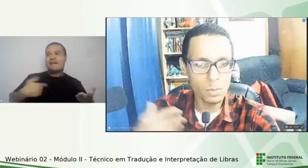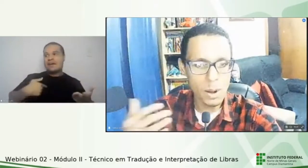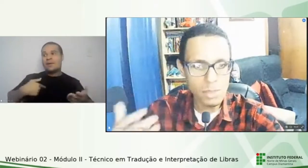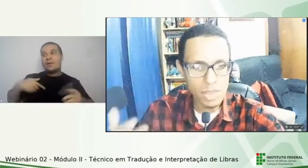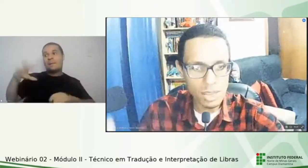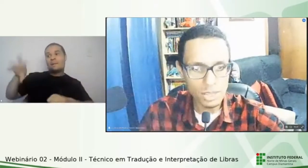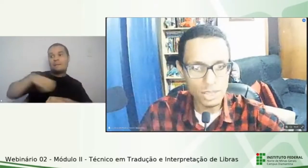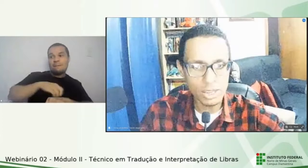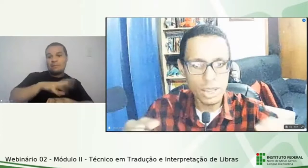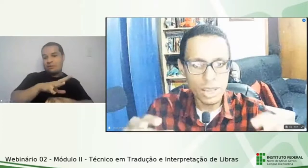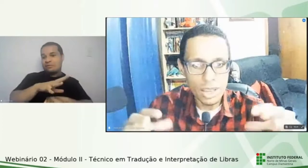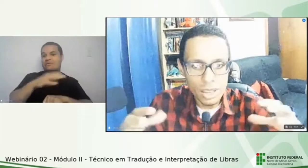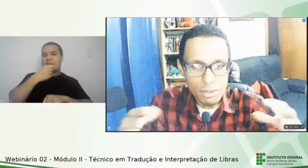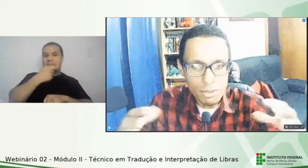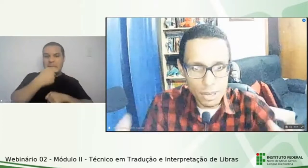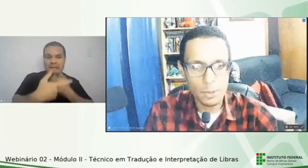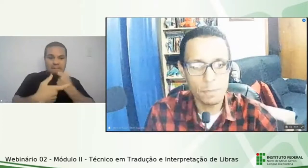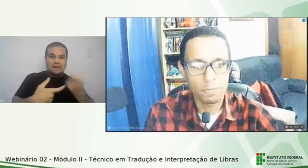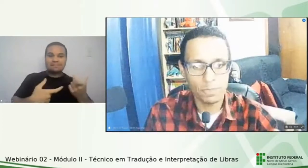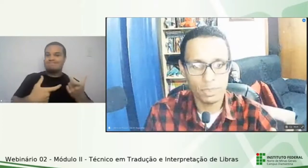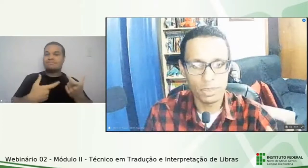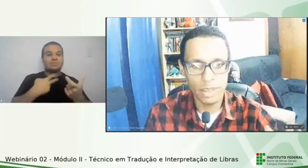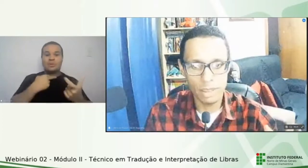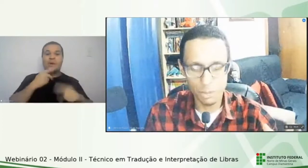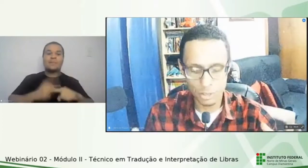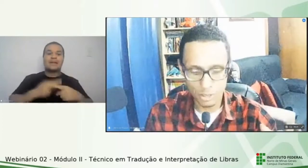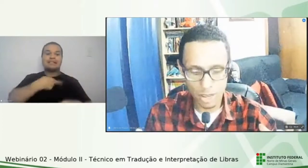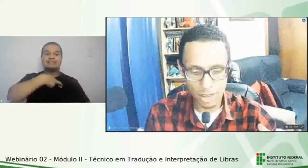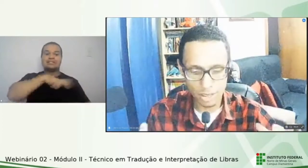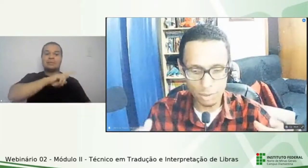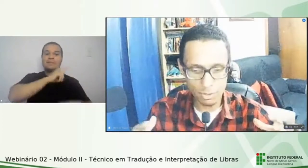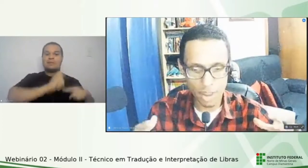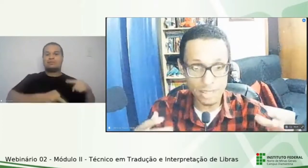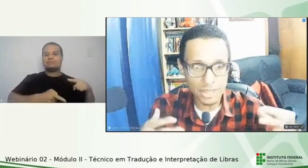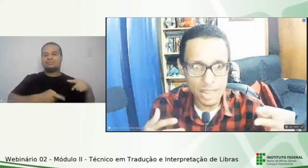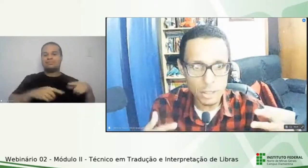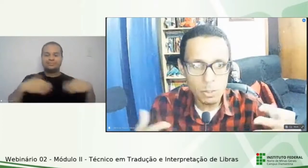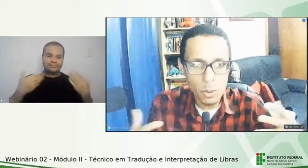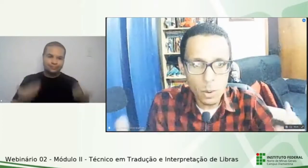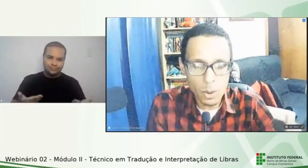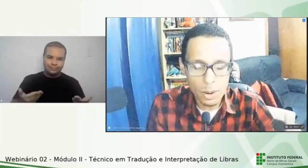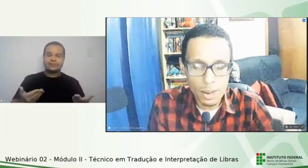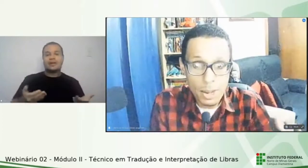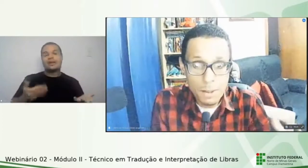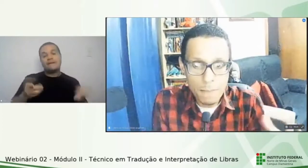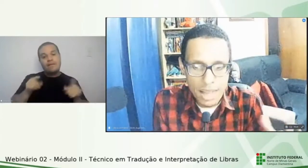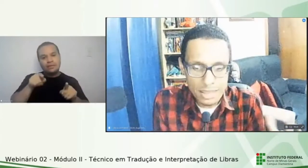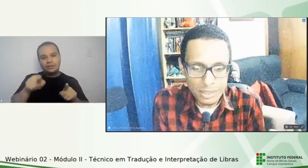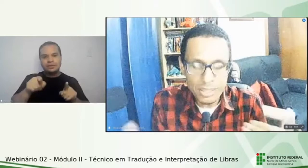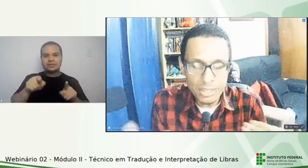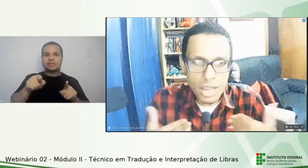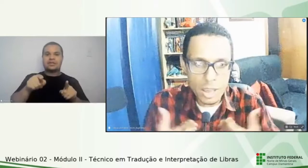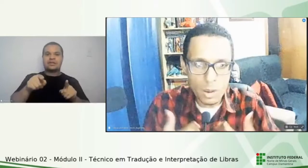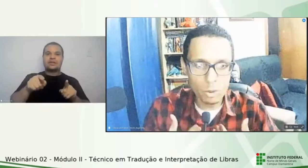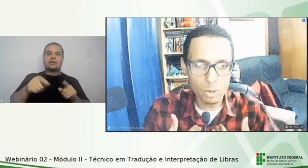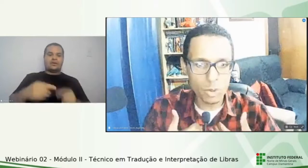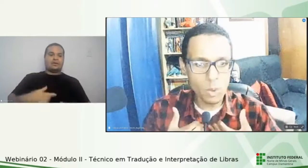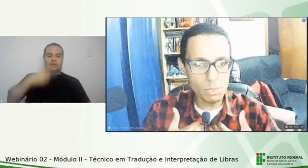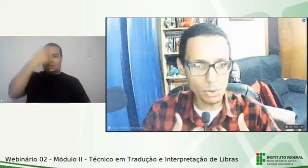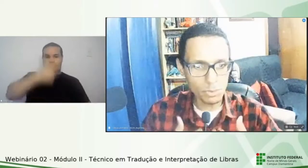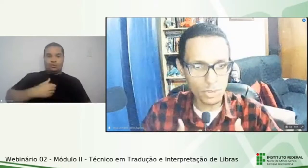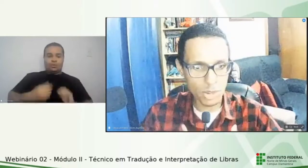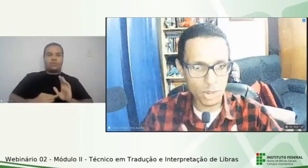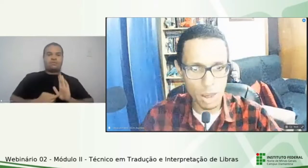não permite. Enfim, né? Você não vai se expor. Mas se eu